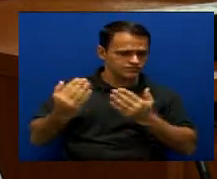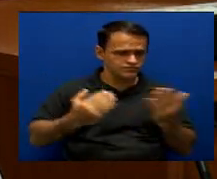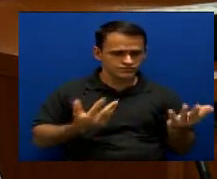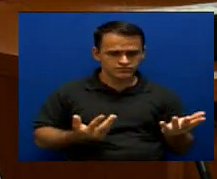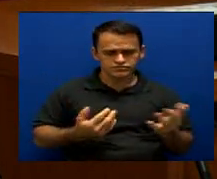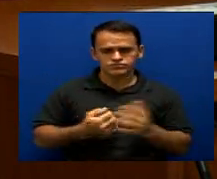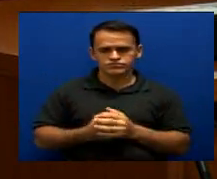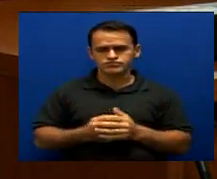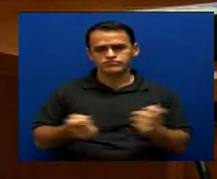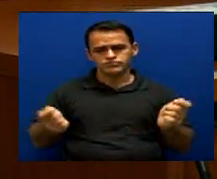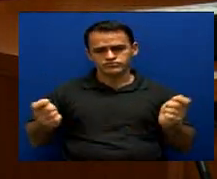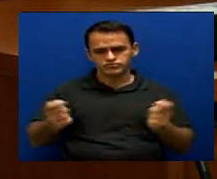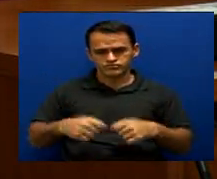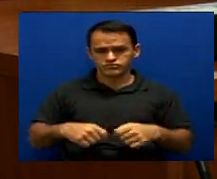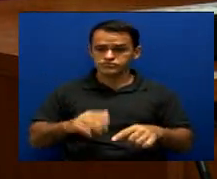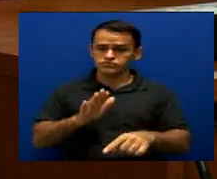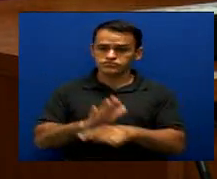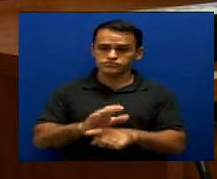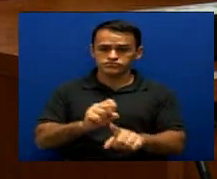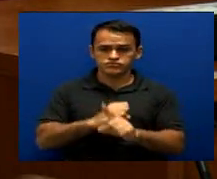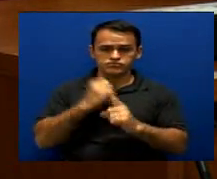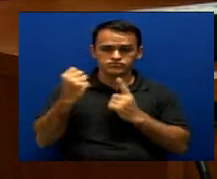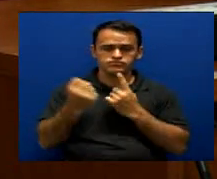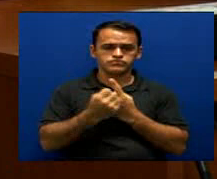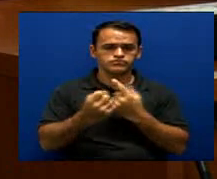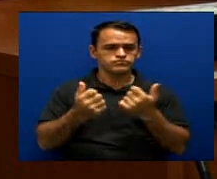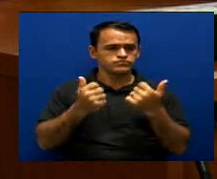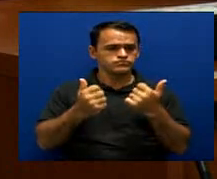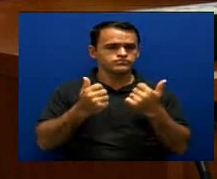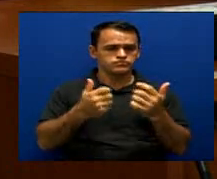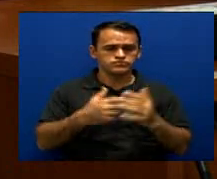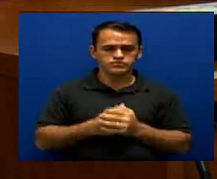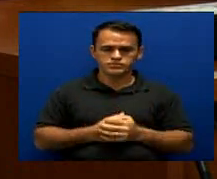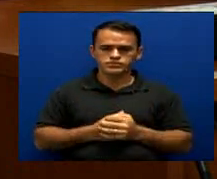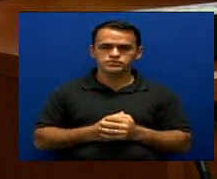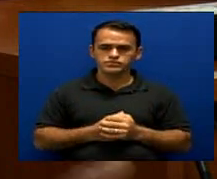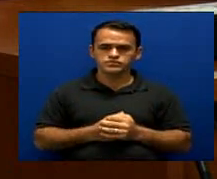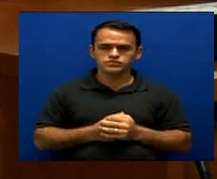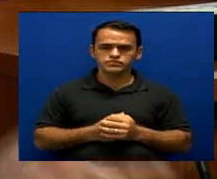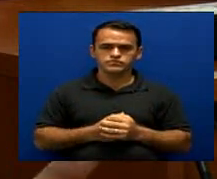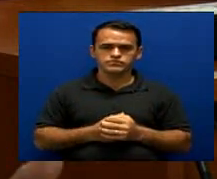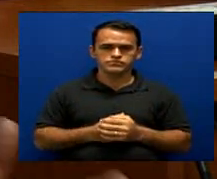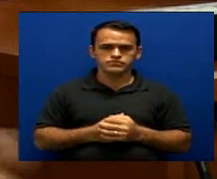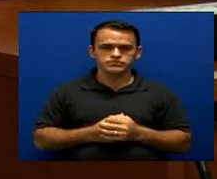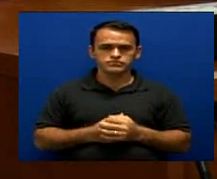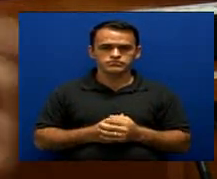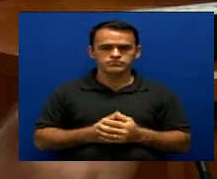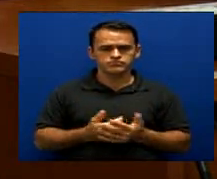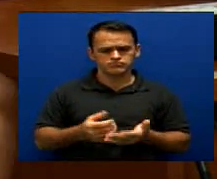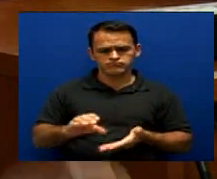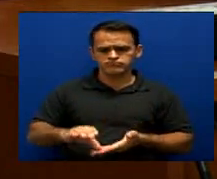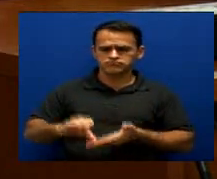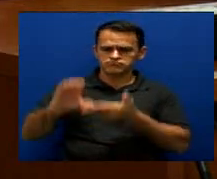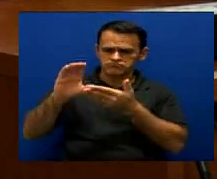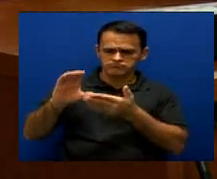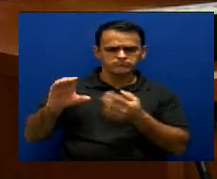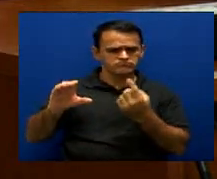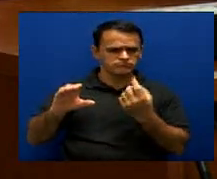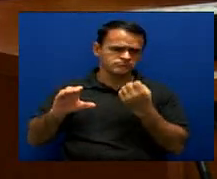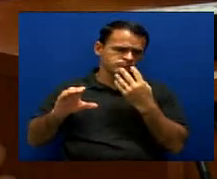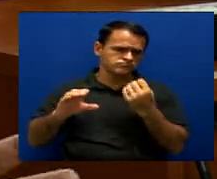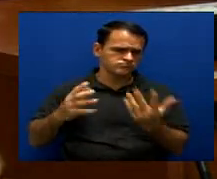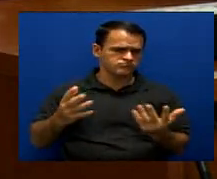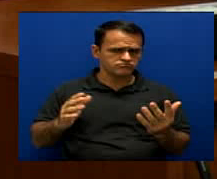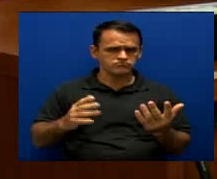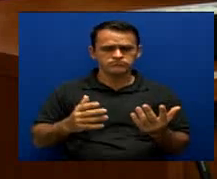instrumento de controle social fora da formalidade inclusive em que pese o valor do conselho da formalidade e